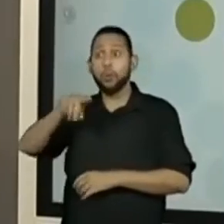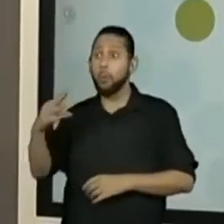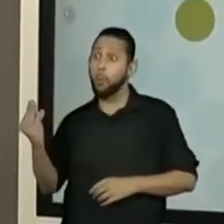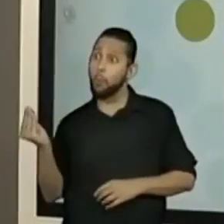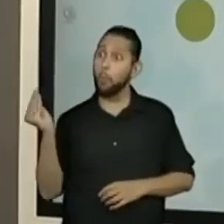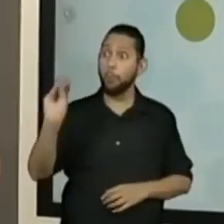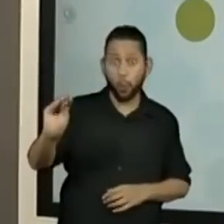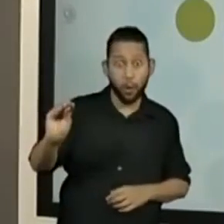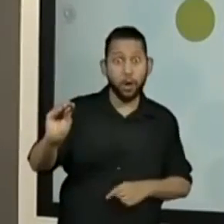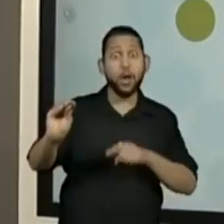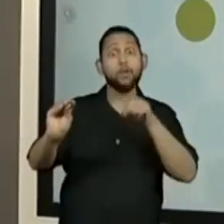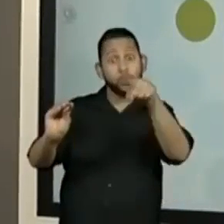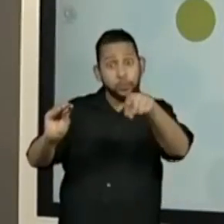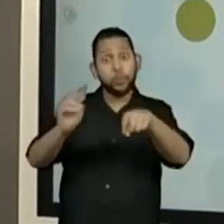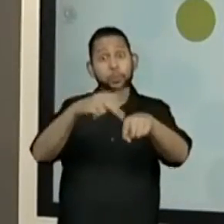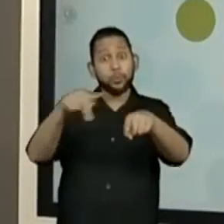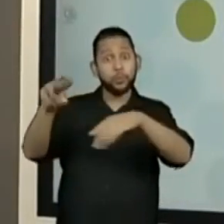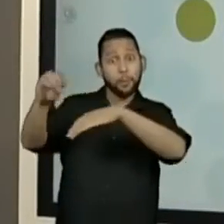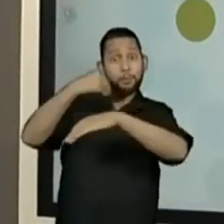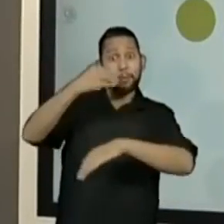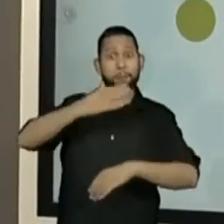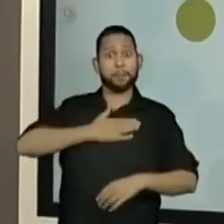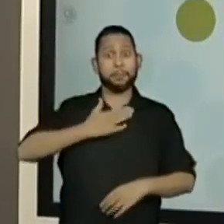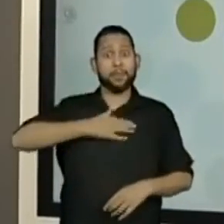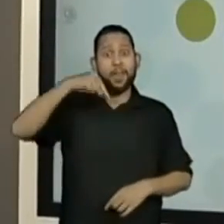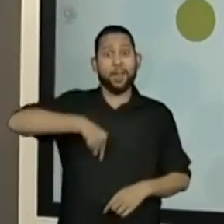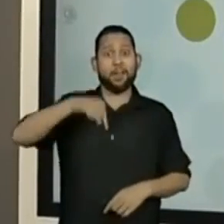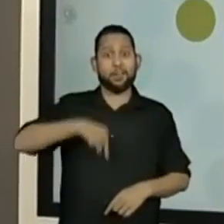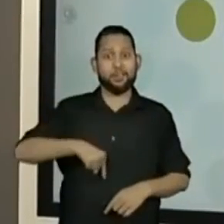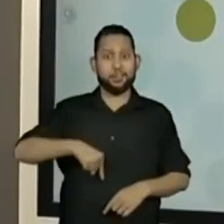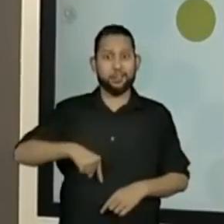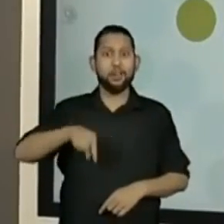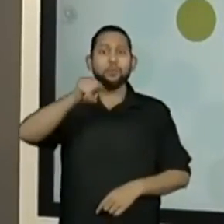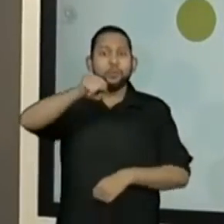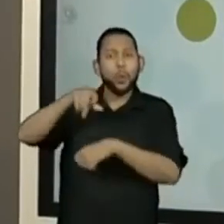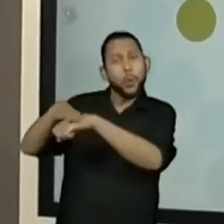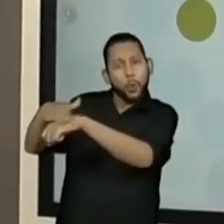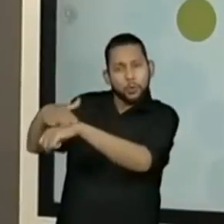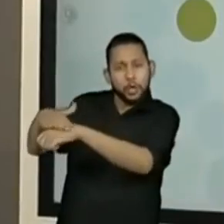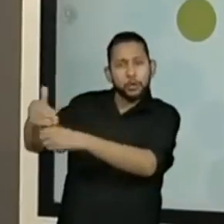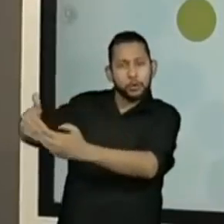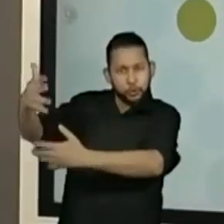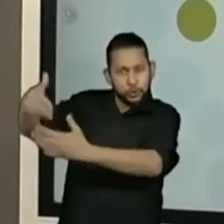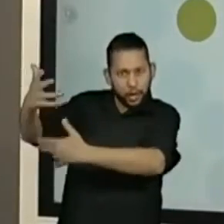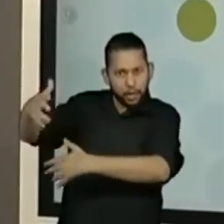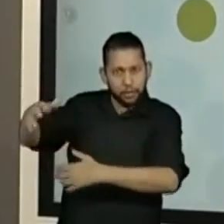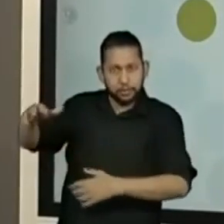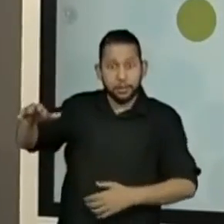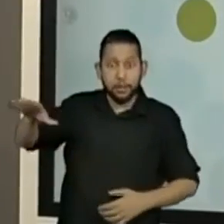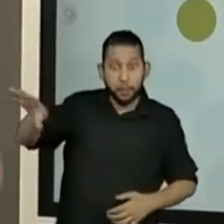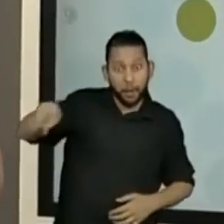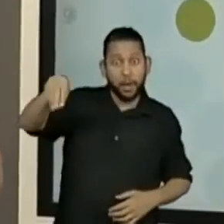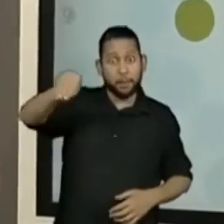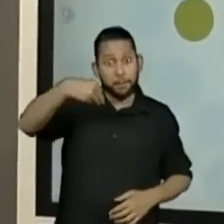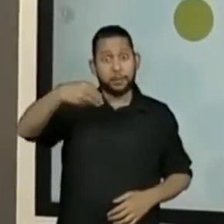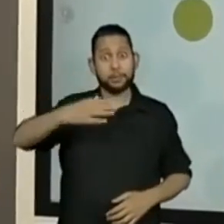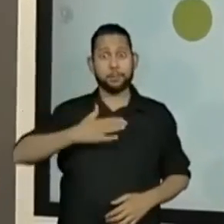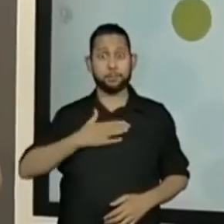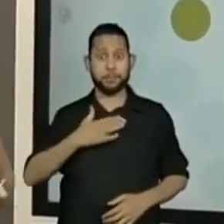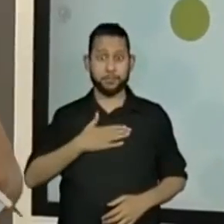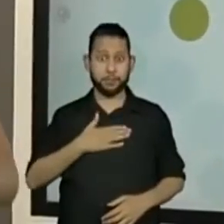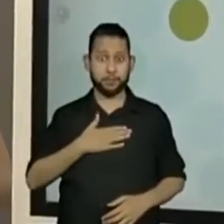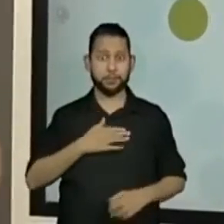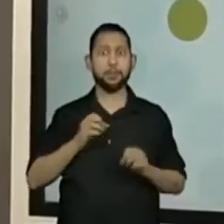as contribuições dos seus alunos aí para gente utilizar durante essa aula de matemática Esse chat